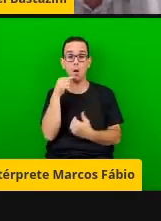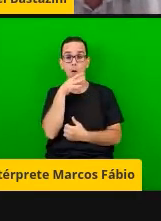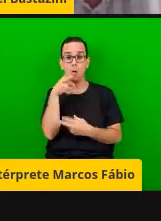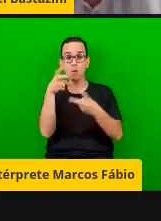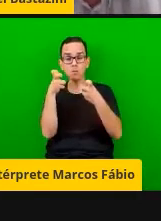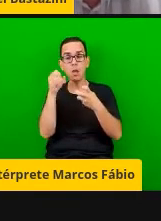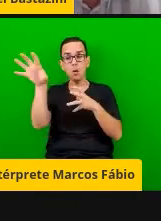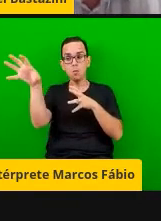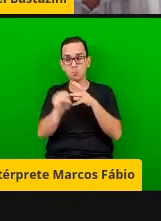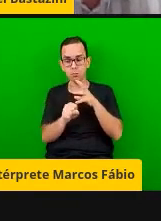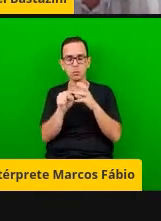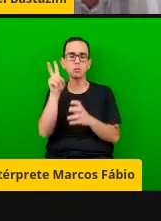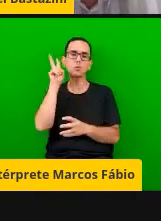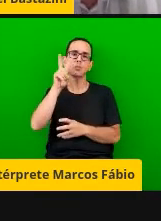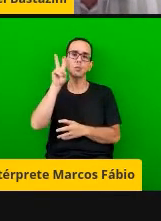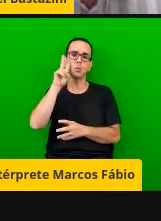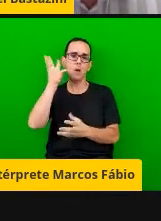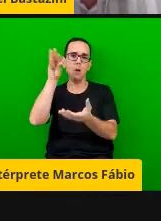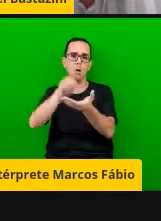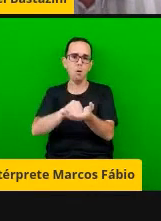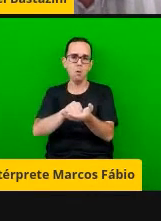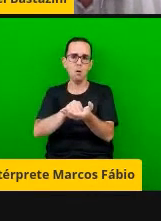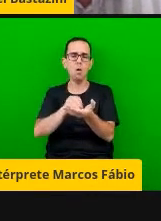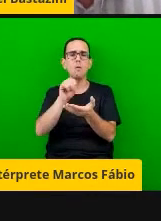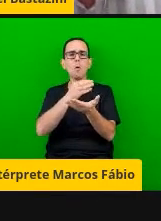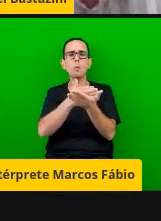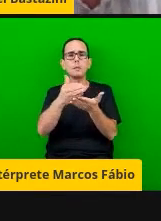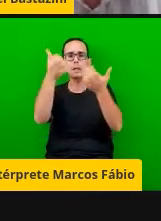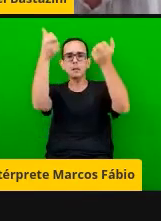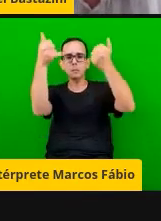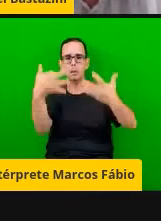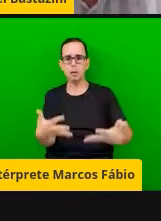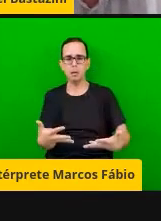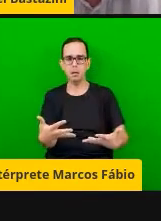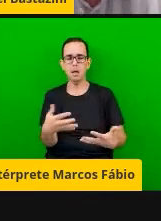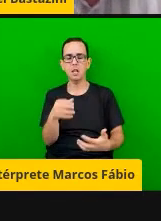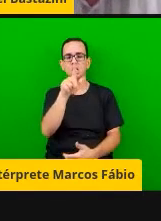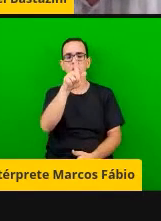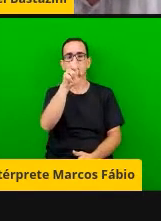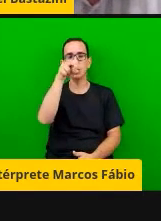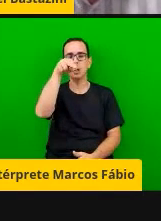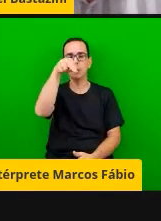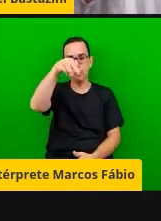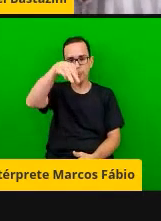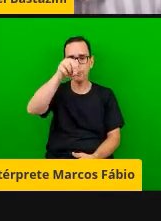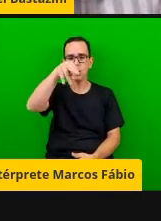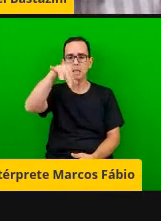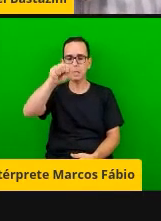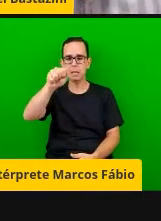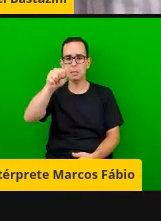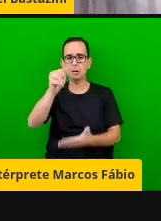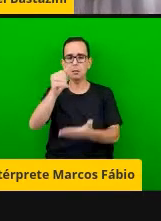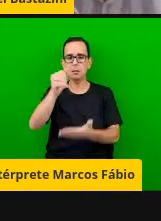recorte histórico. Eu vou começar a explicar a hegemonia americana a partir da Segunda Guerra Mundial. Isso não